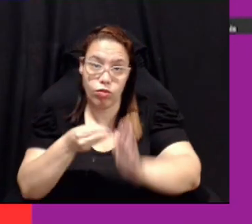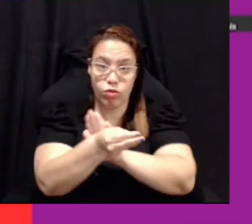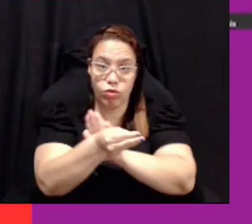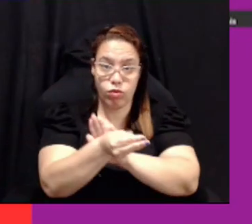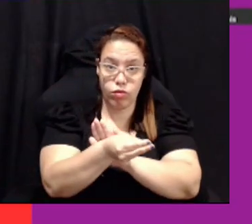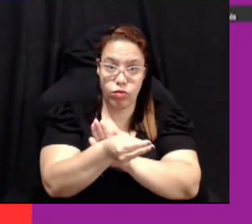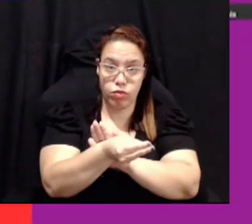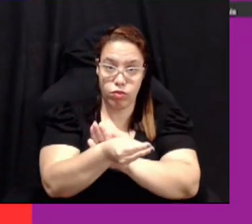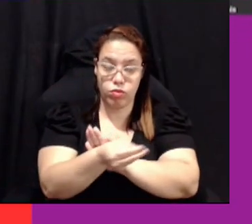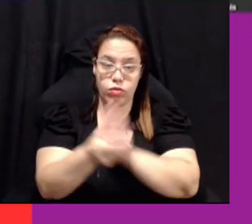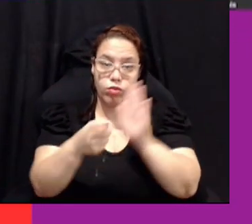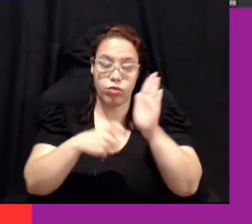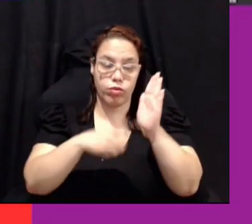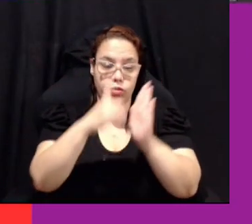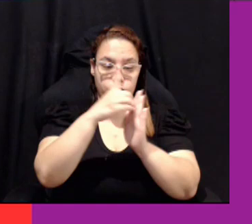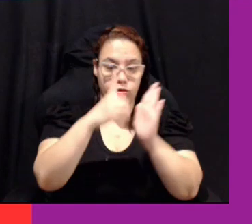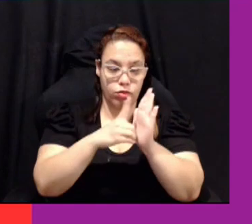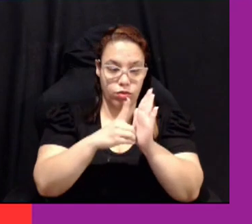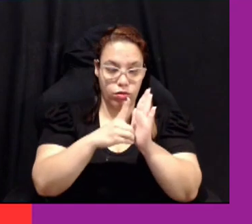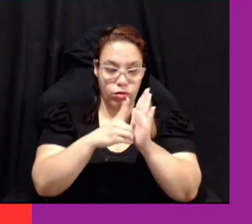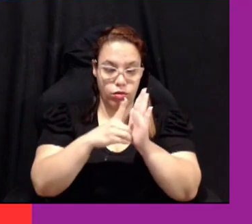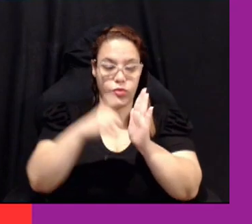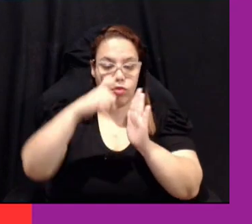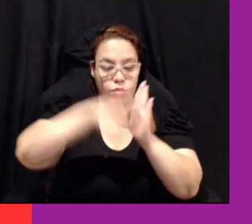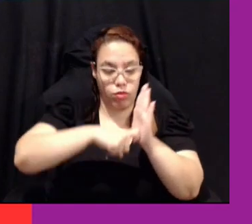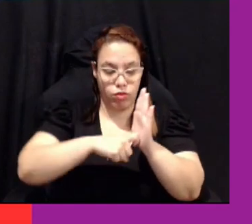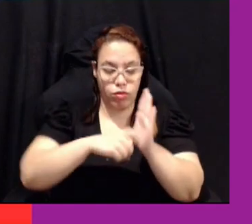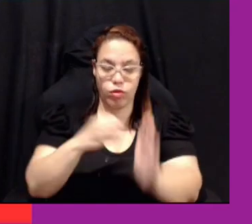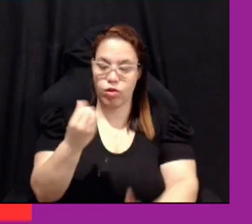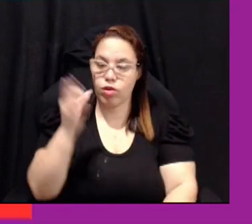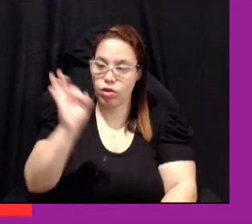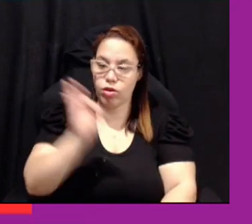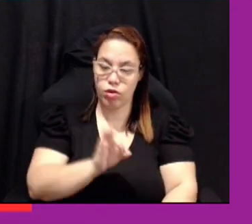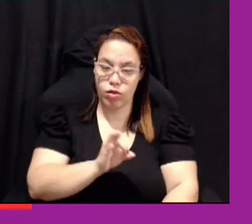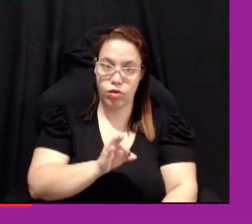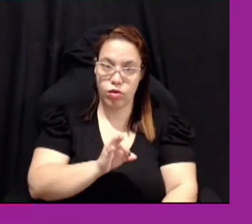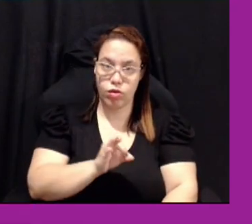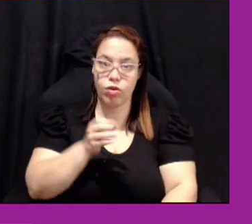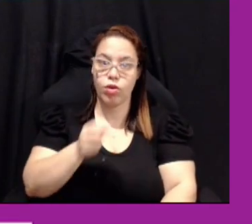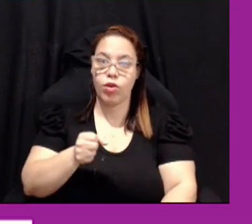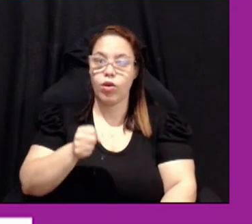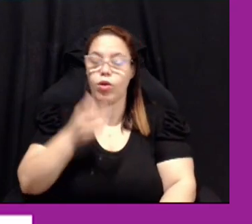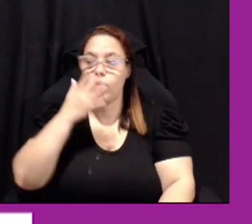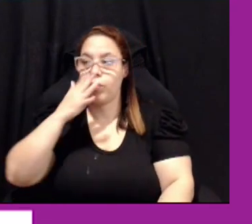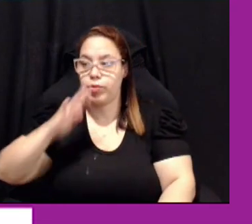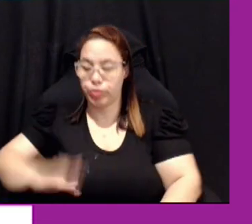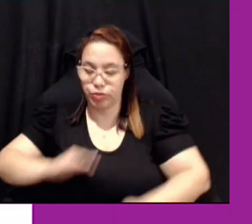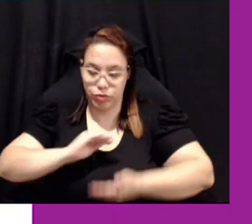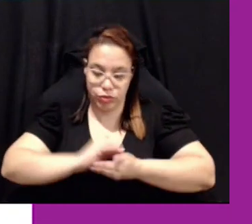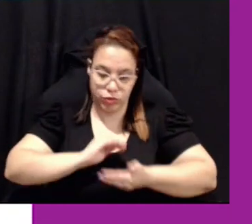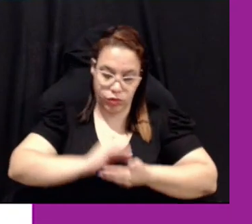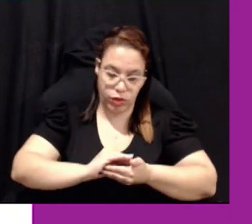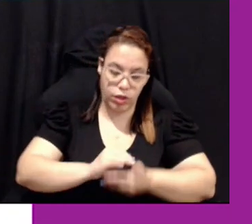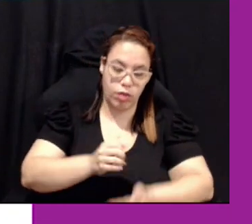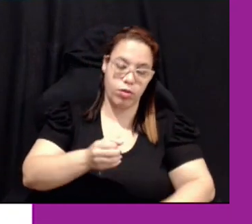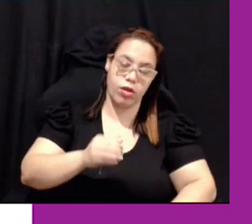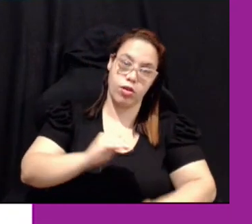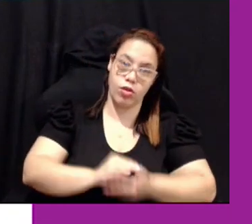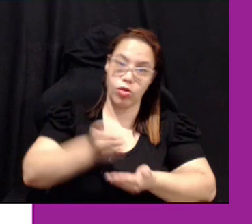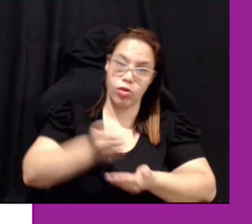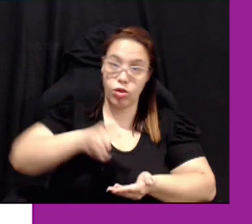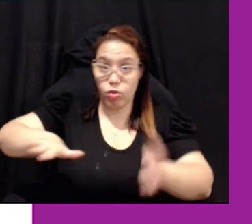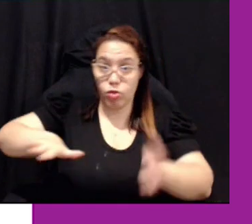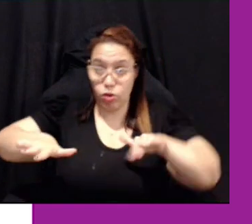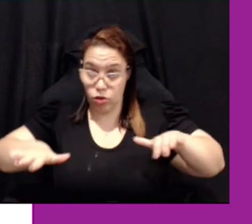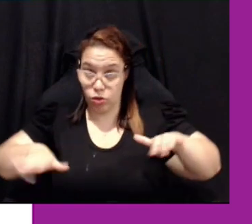até 6%, tanto para o fundo da criança e do adolescente, como para o fundo municipal do idoso. Pode dividir para os dois fundos?